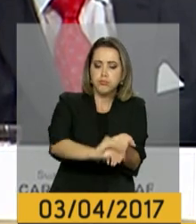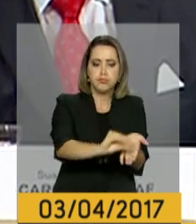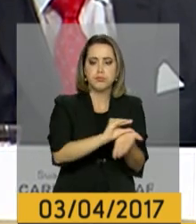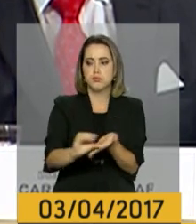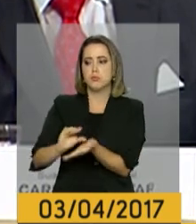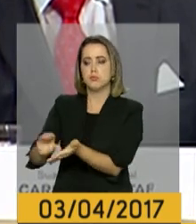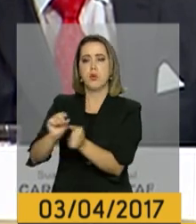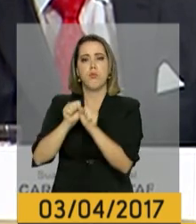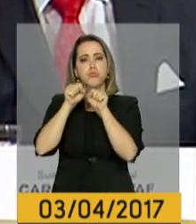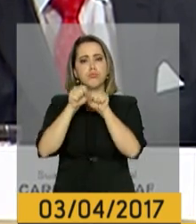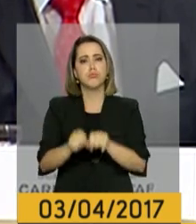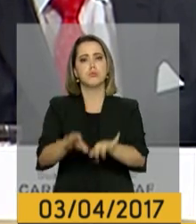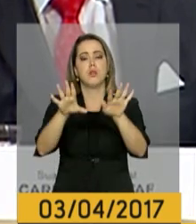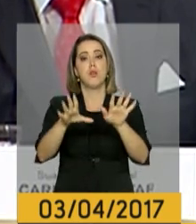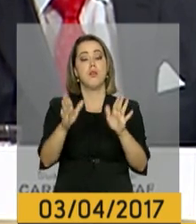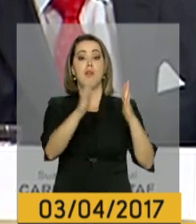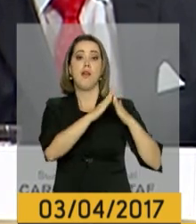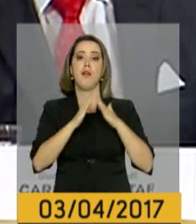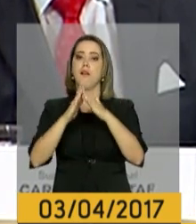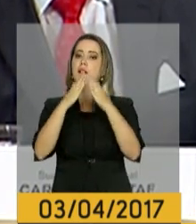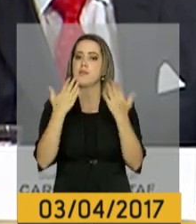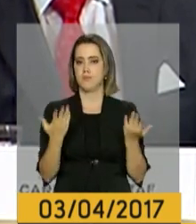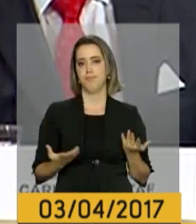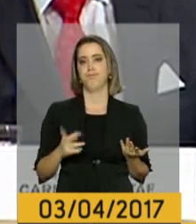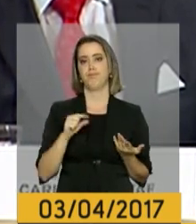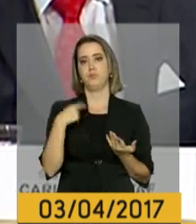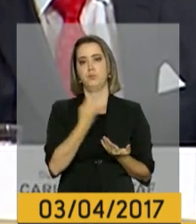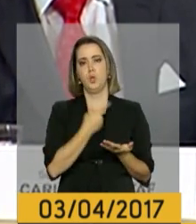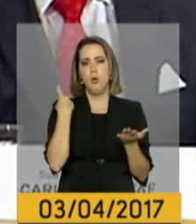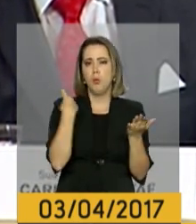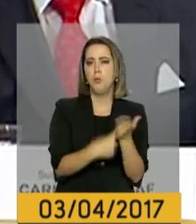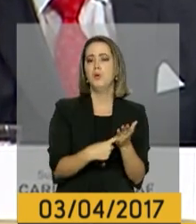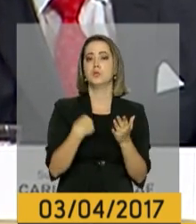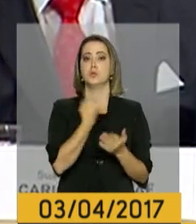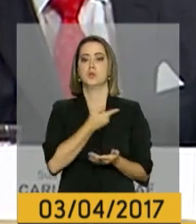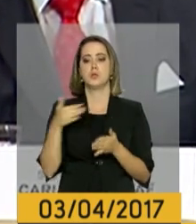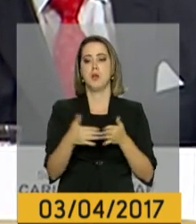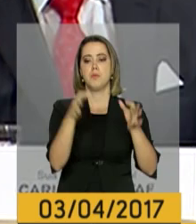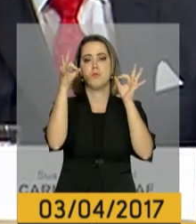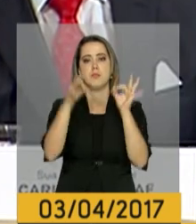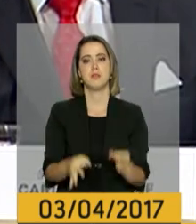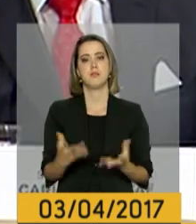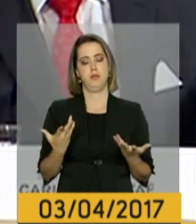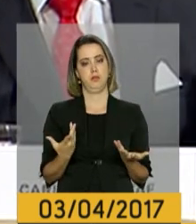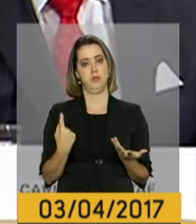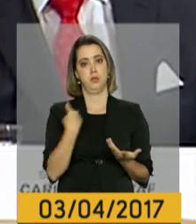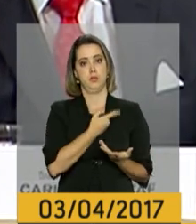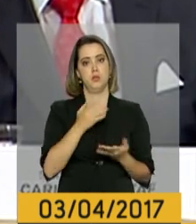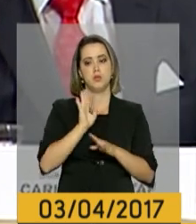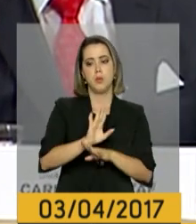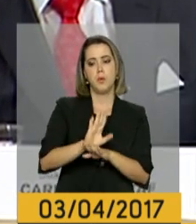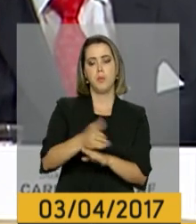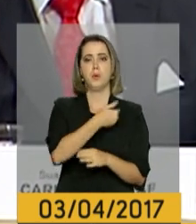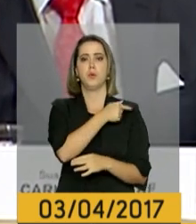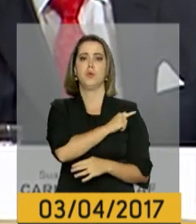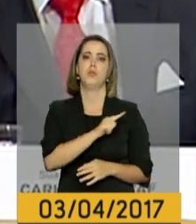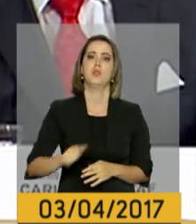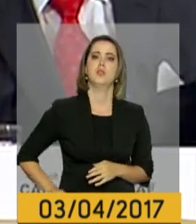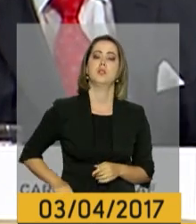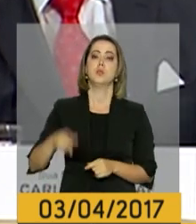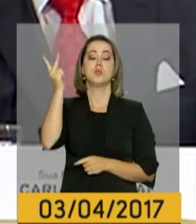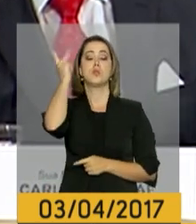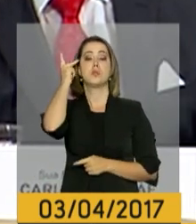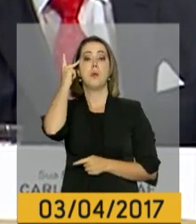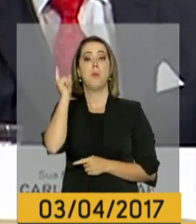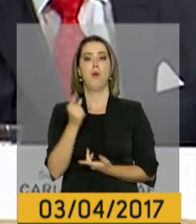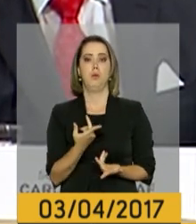de habitação, confirmando, portanto, que estamos no caminho certo. E no caminho certo, que temos o apoio do governador de São Paulo,